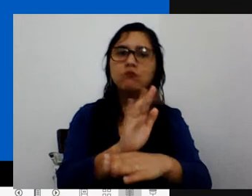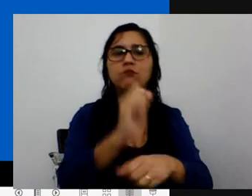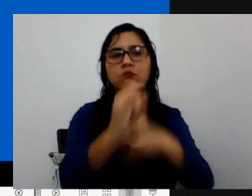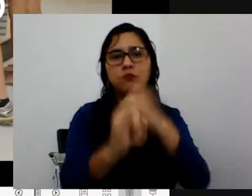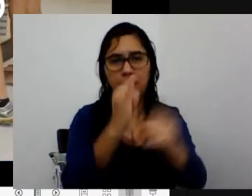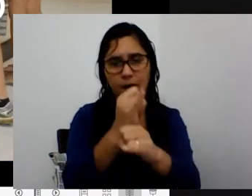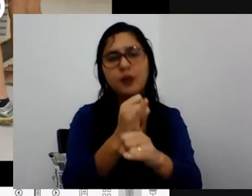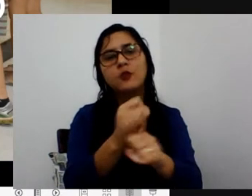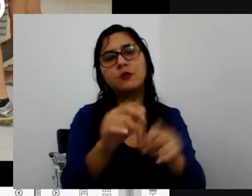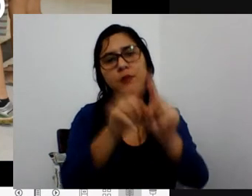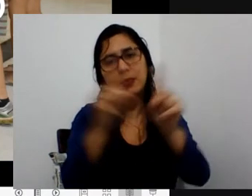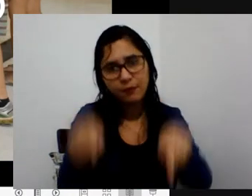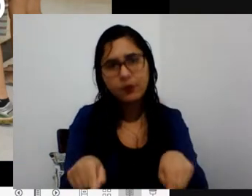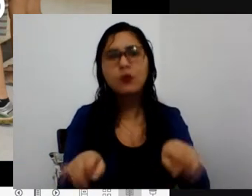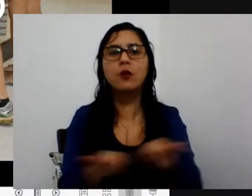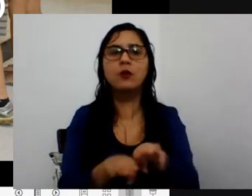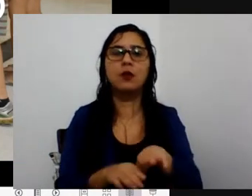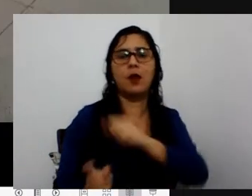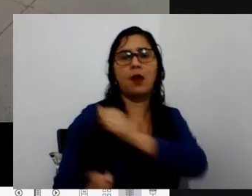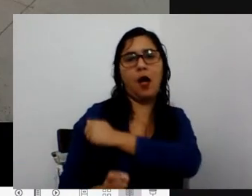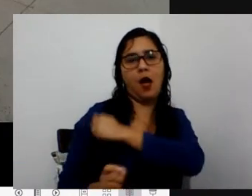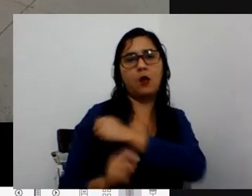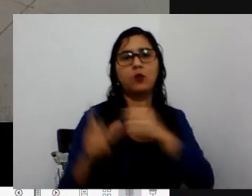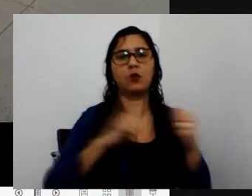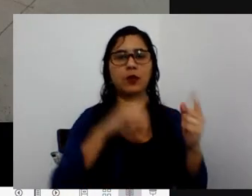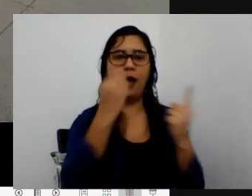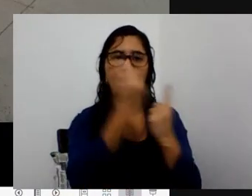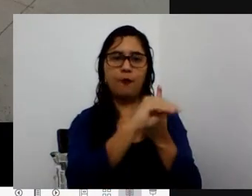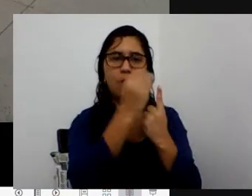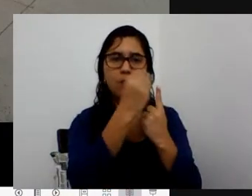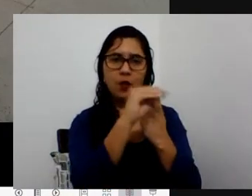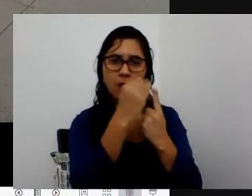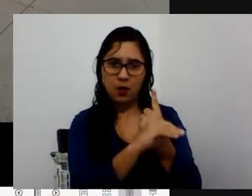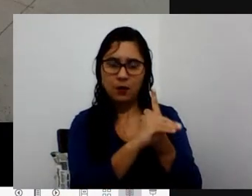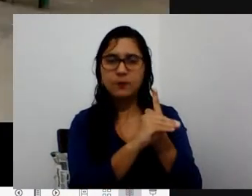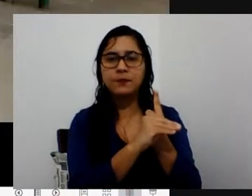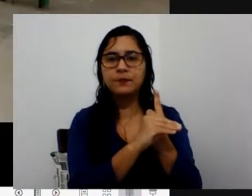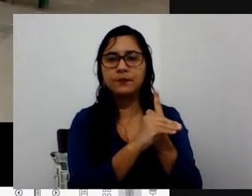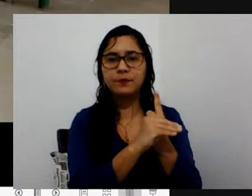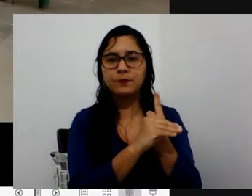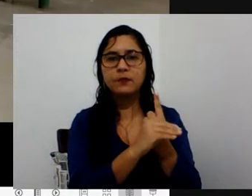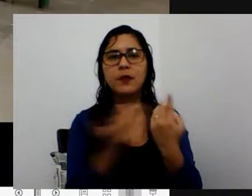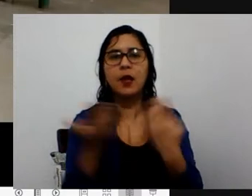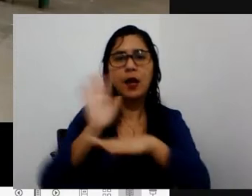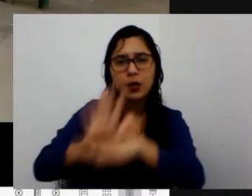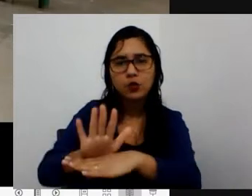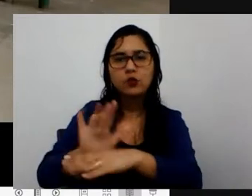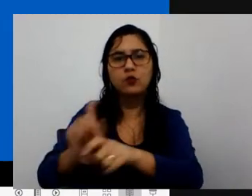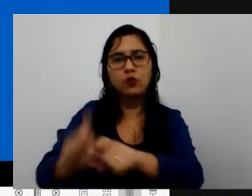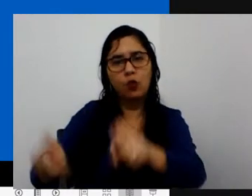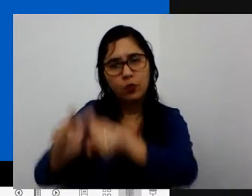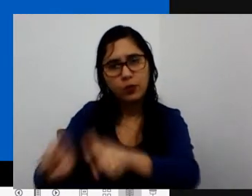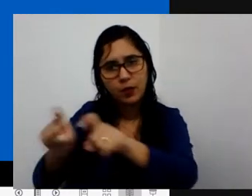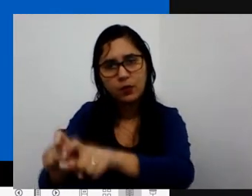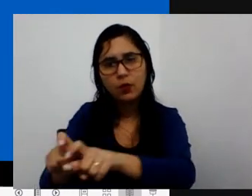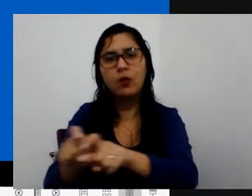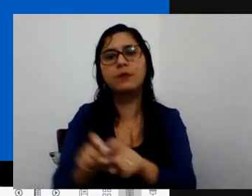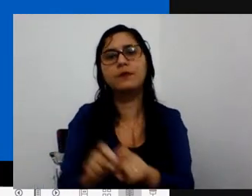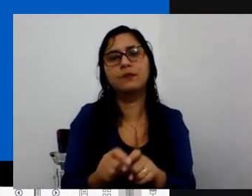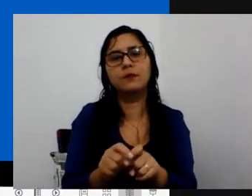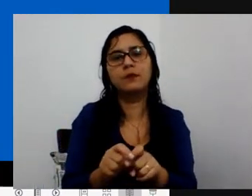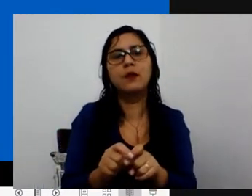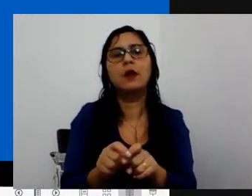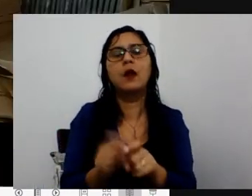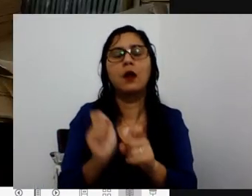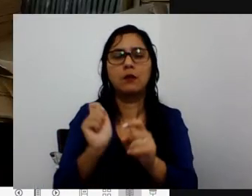e para estudantes em vulnerabilidade, auxílio computador, pacote de